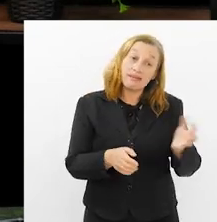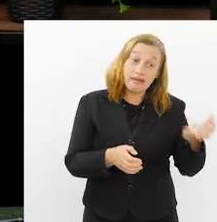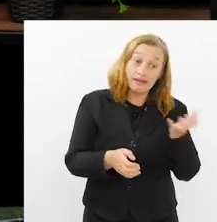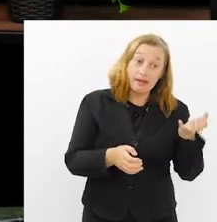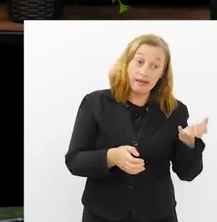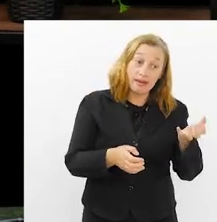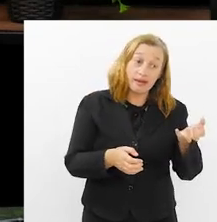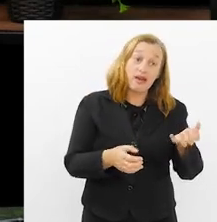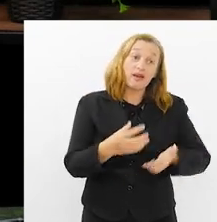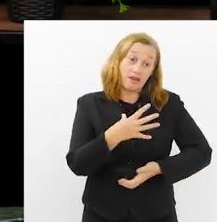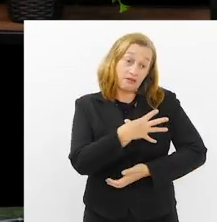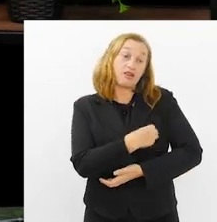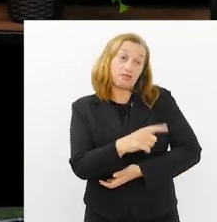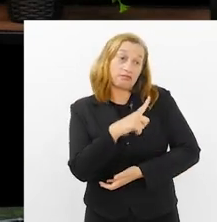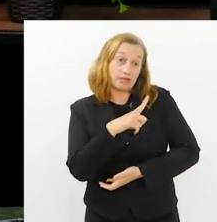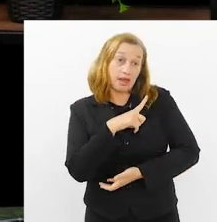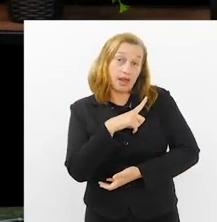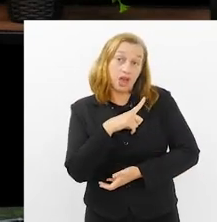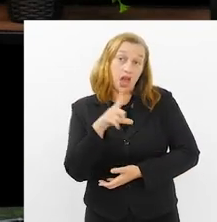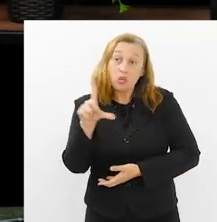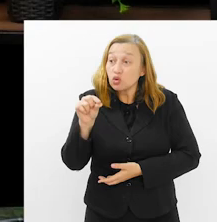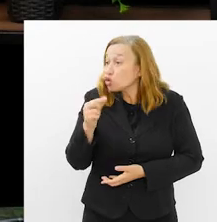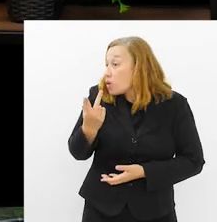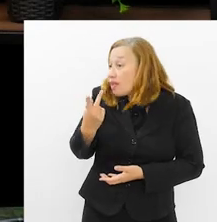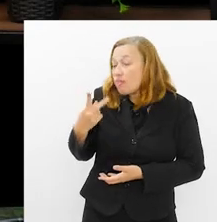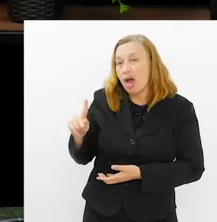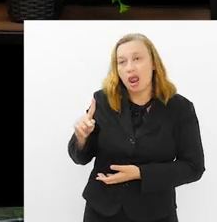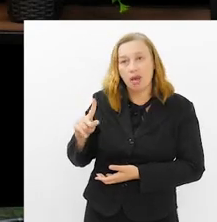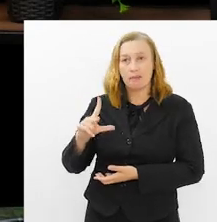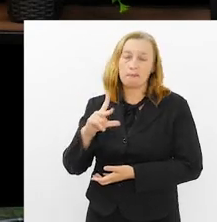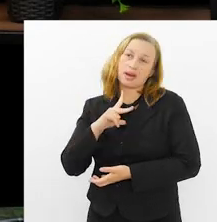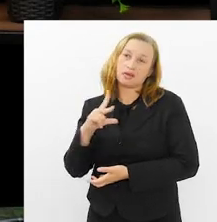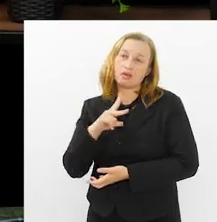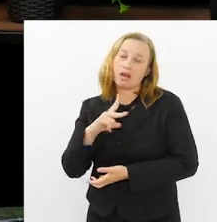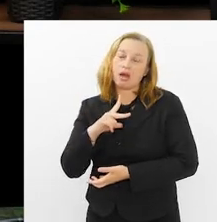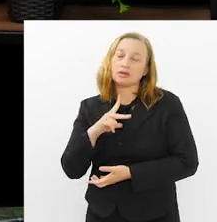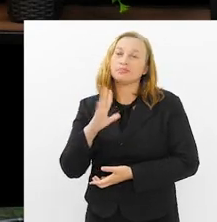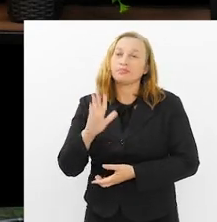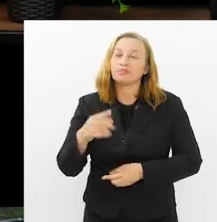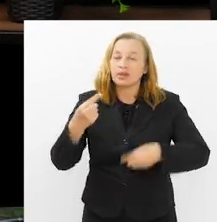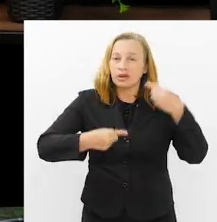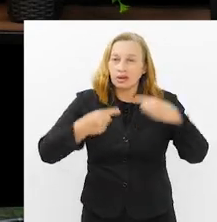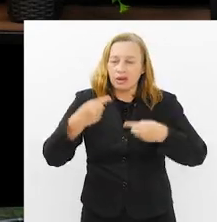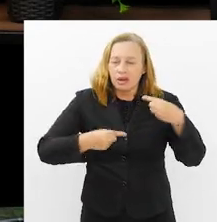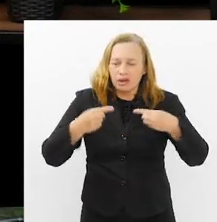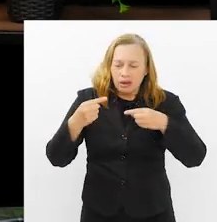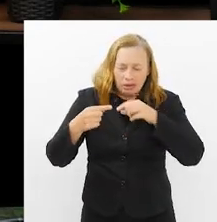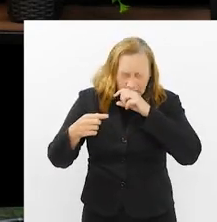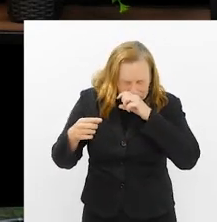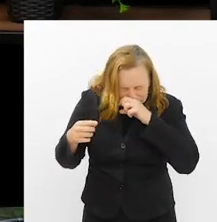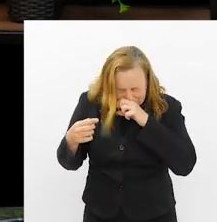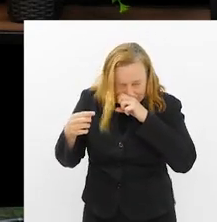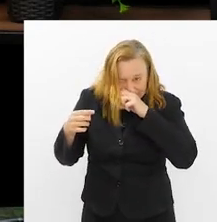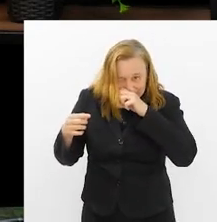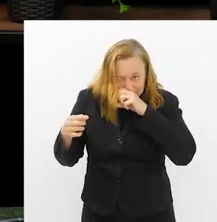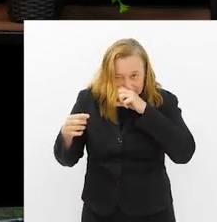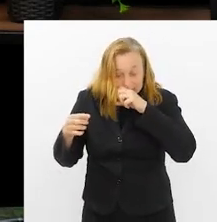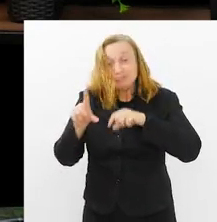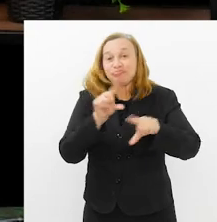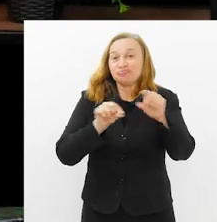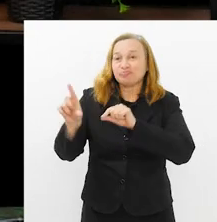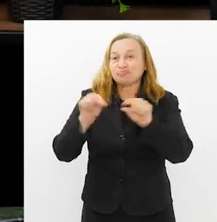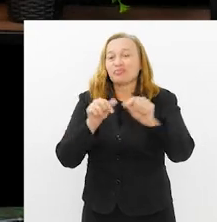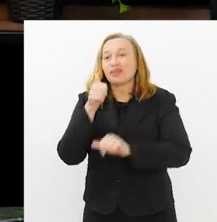mãe. É uma escolha dela. E como nós temos discutido nesse programa,